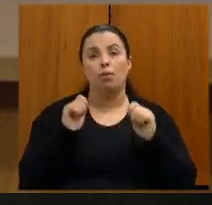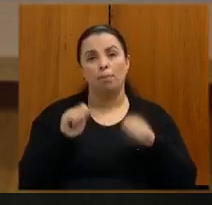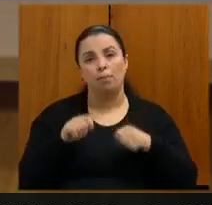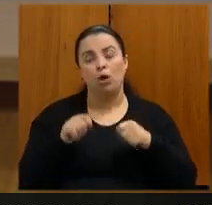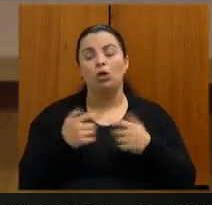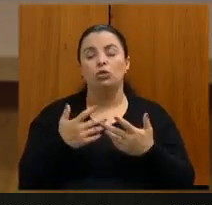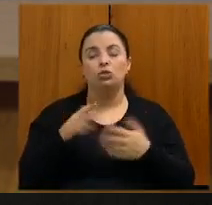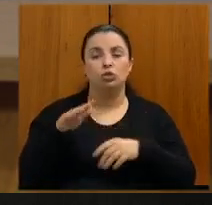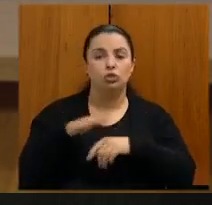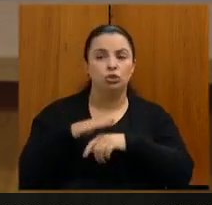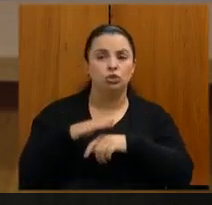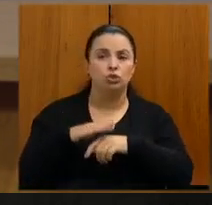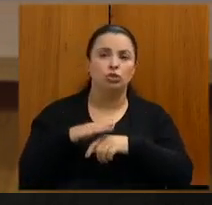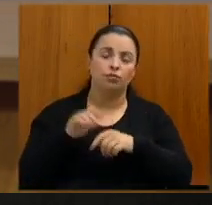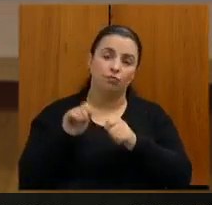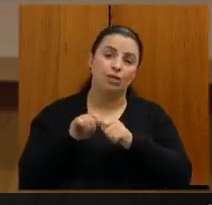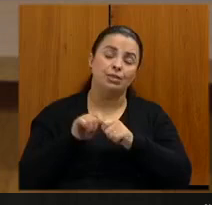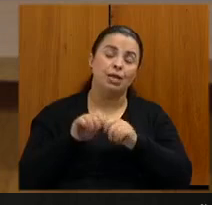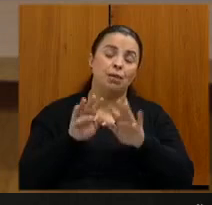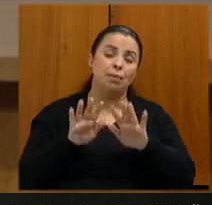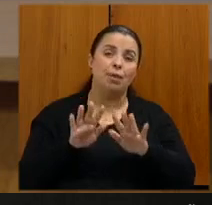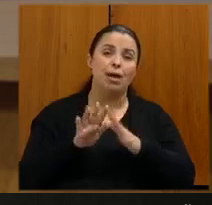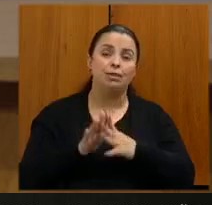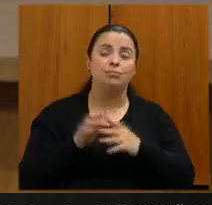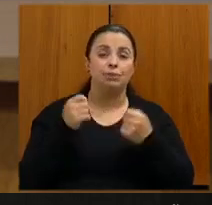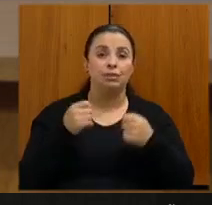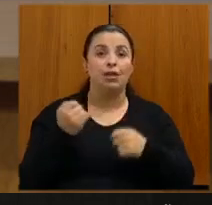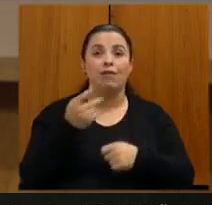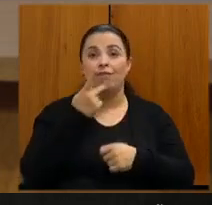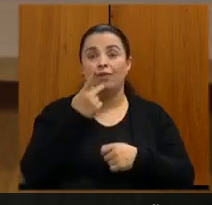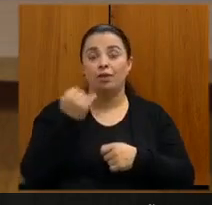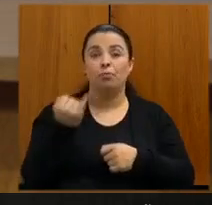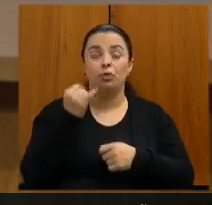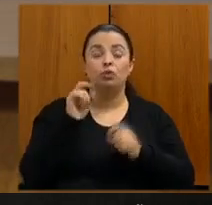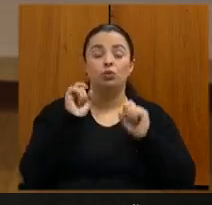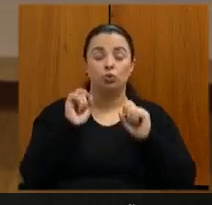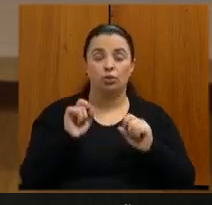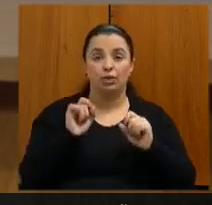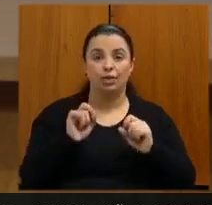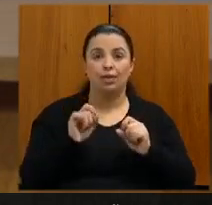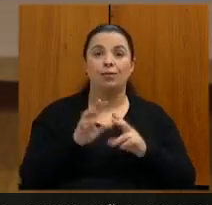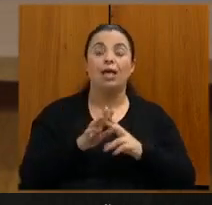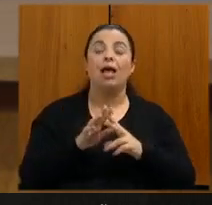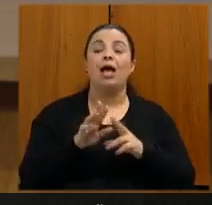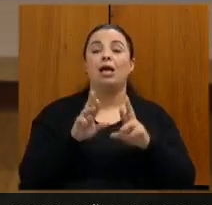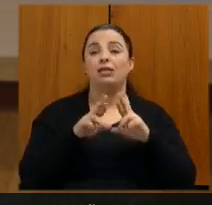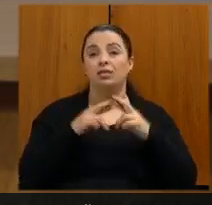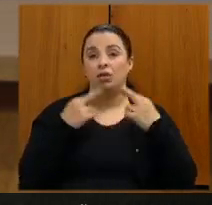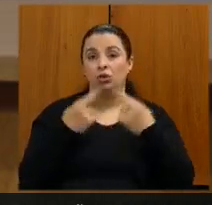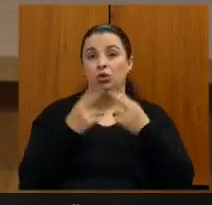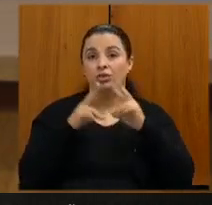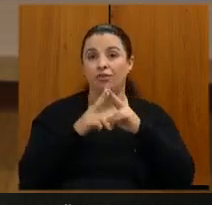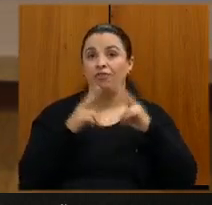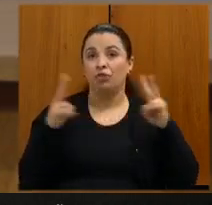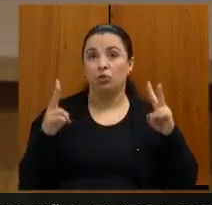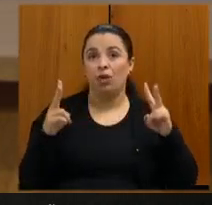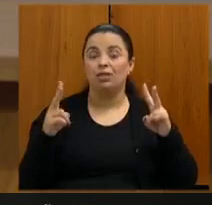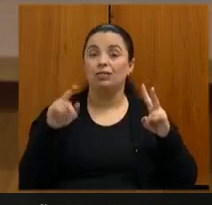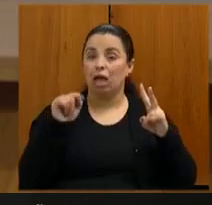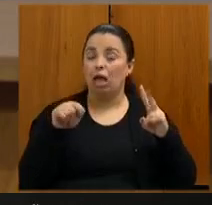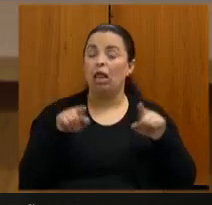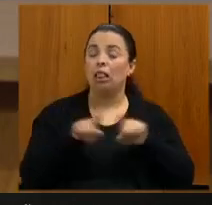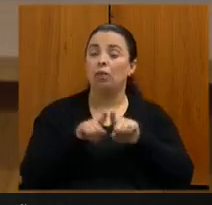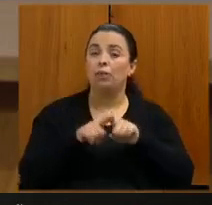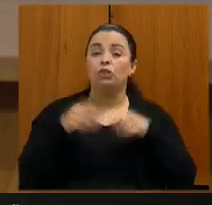fazer mas destacando que a realização das reuniões virtuais chega qualquer